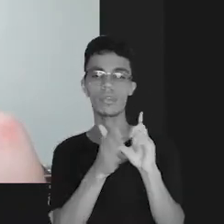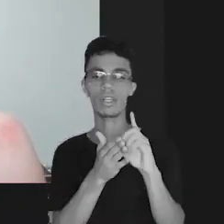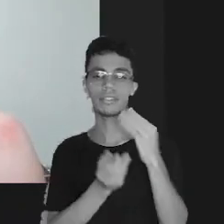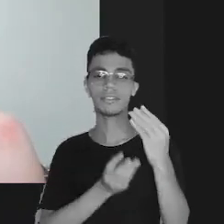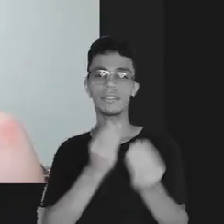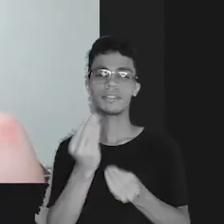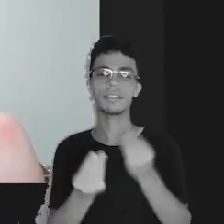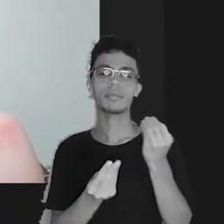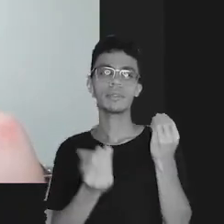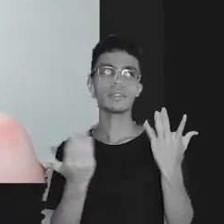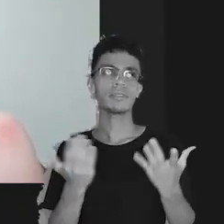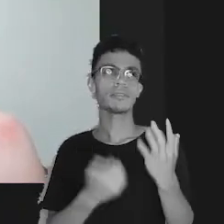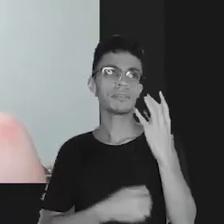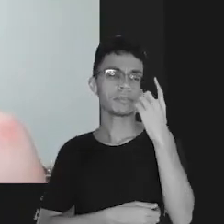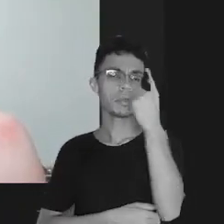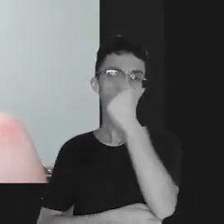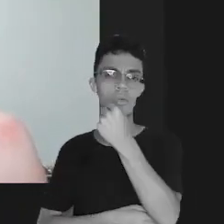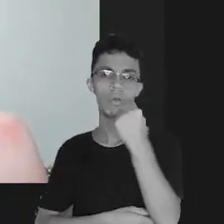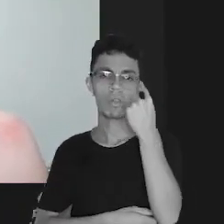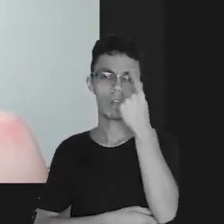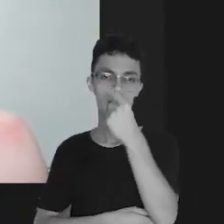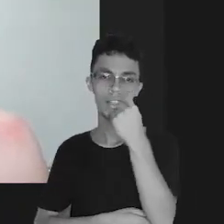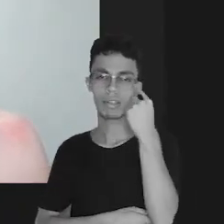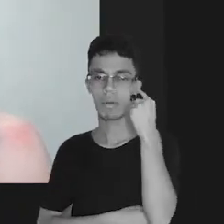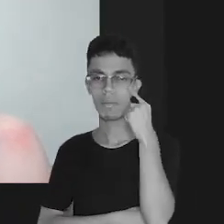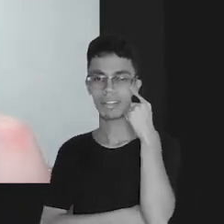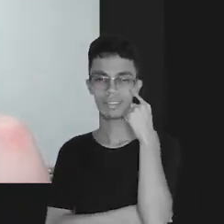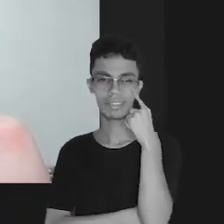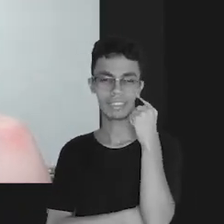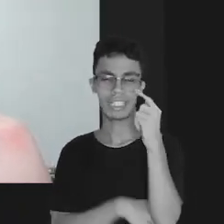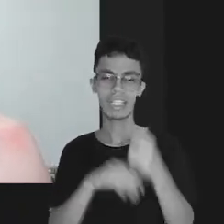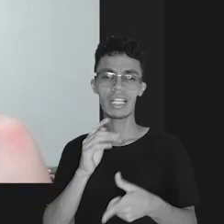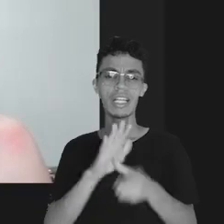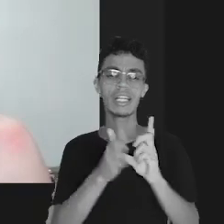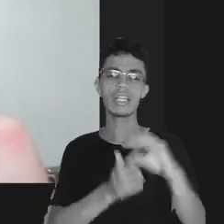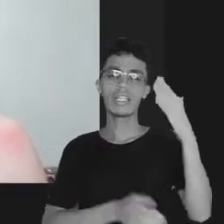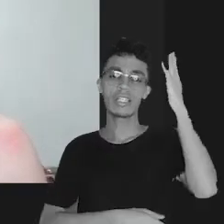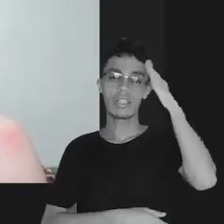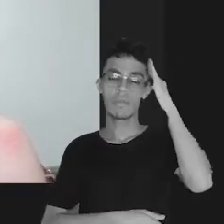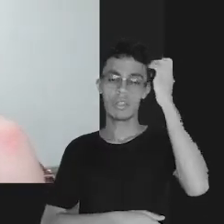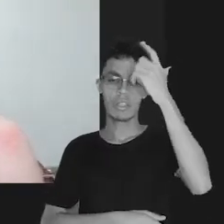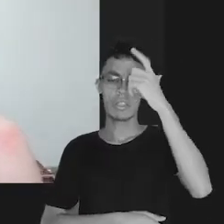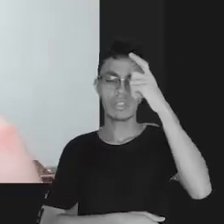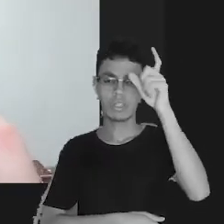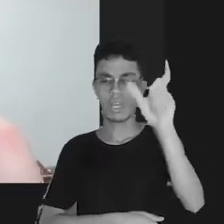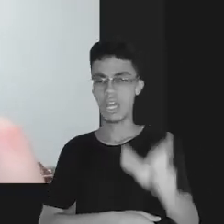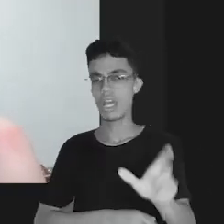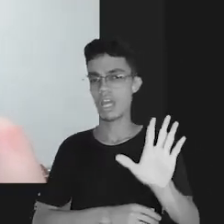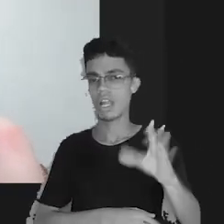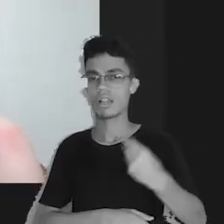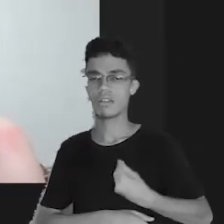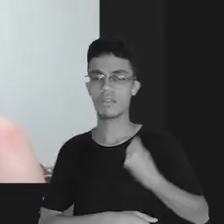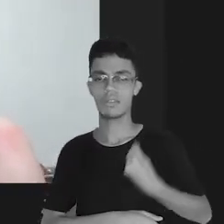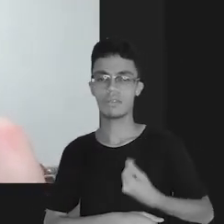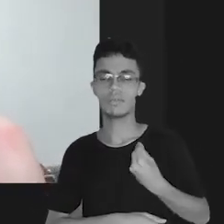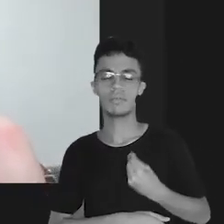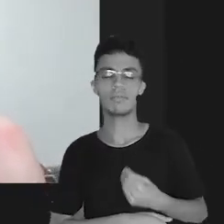como seria o meu olhar? Como seria antes de saber que esse homem existia?